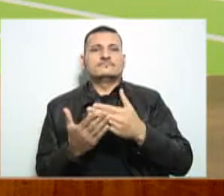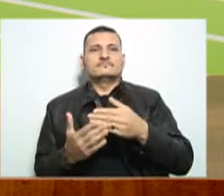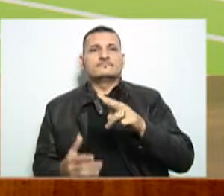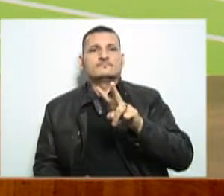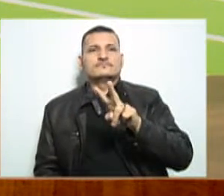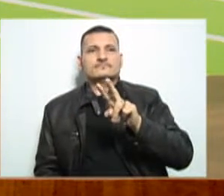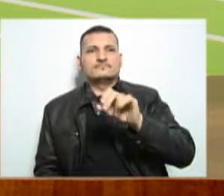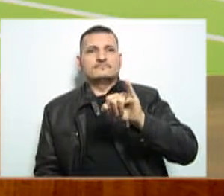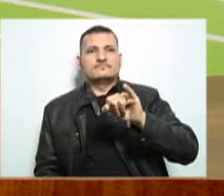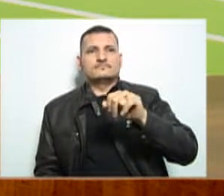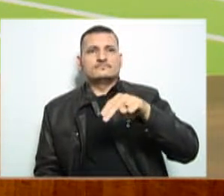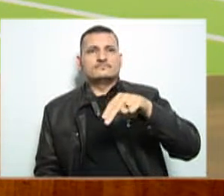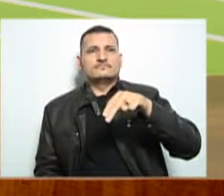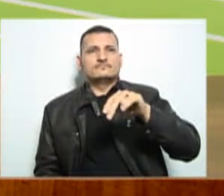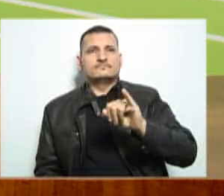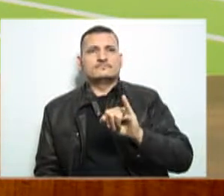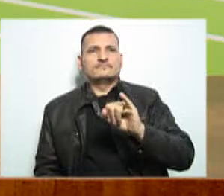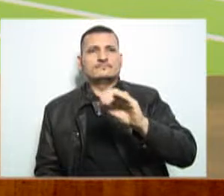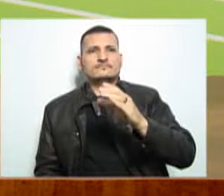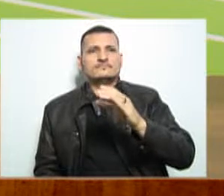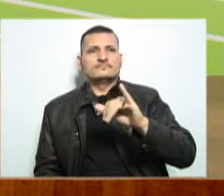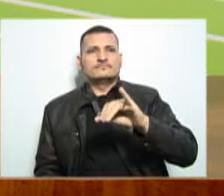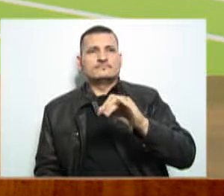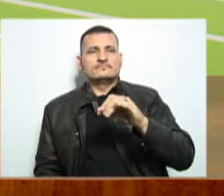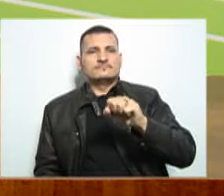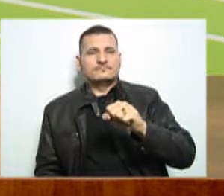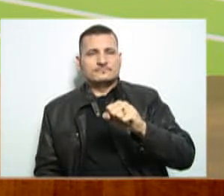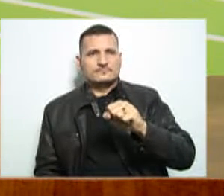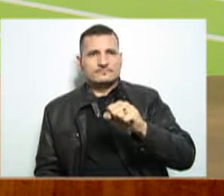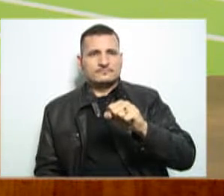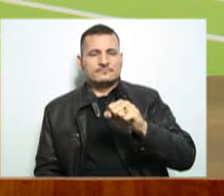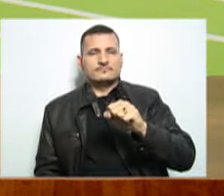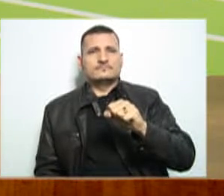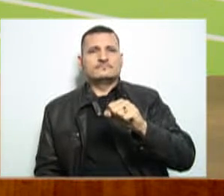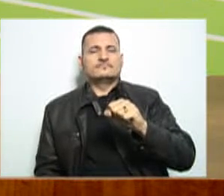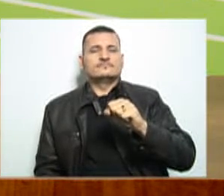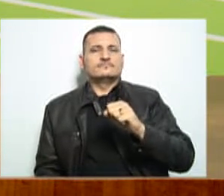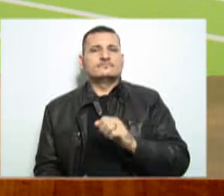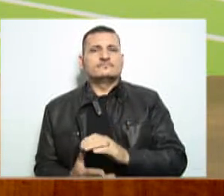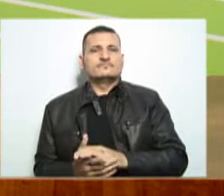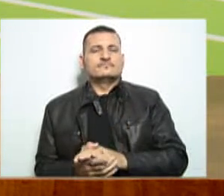Moraes e também os alunos da escola